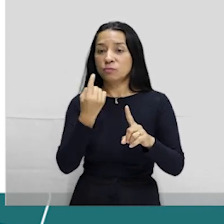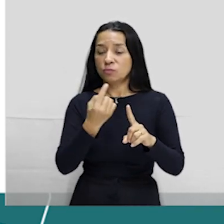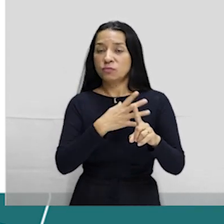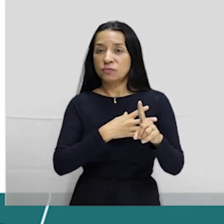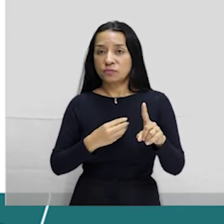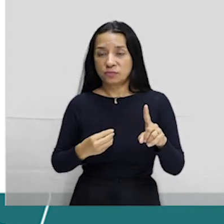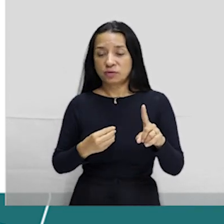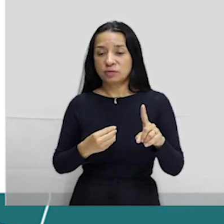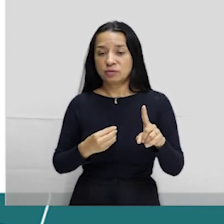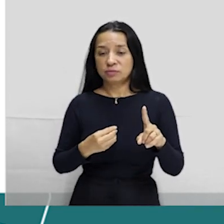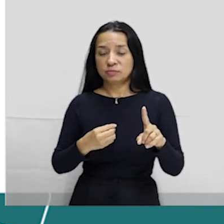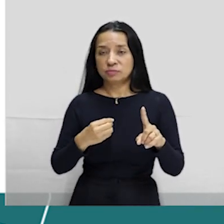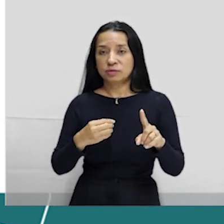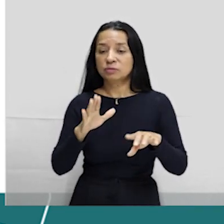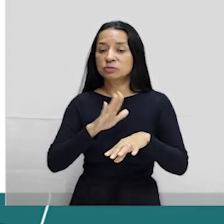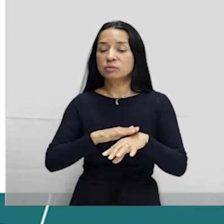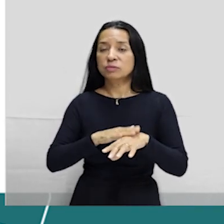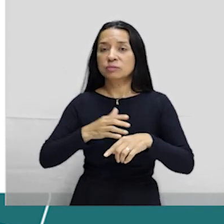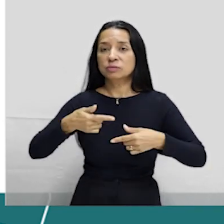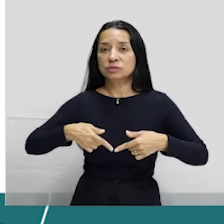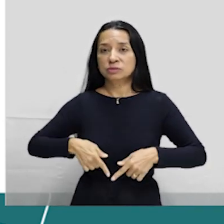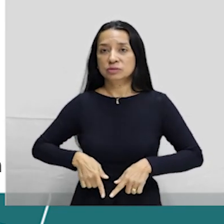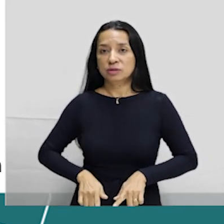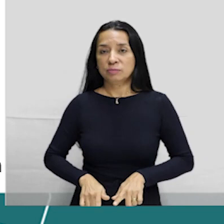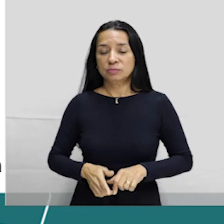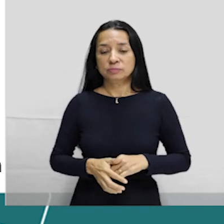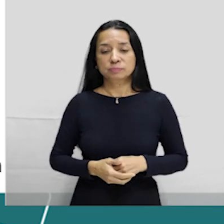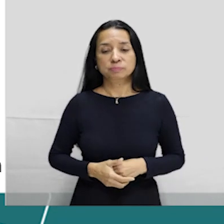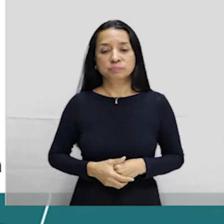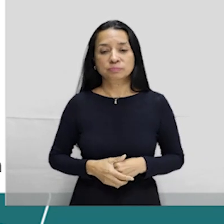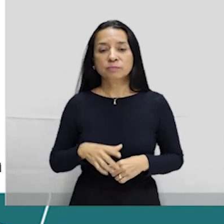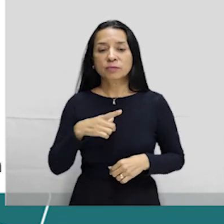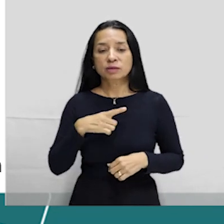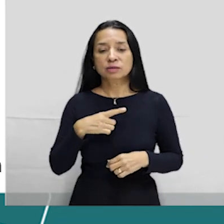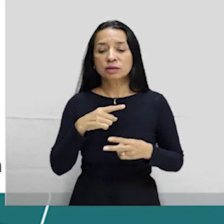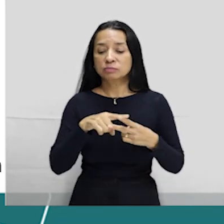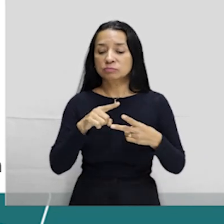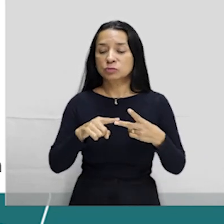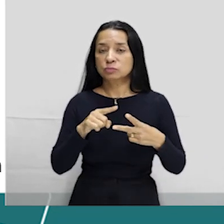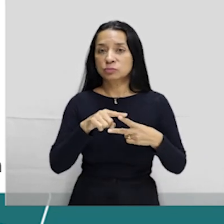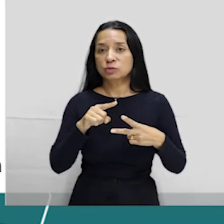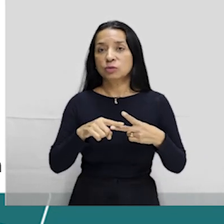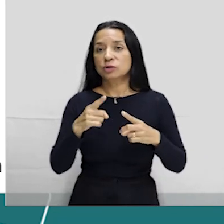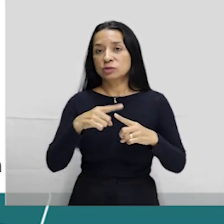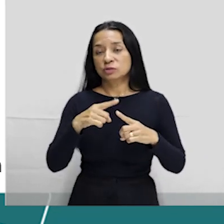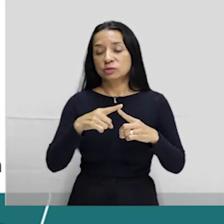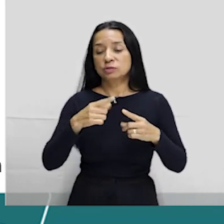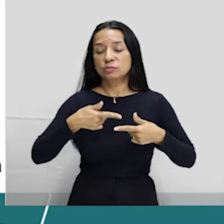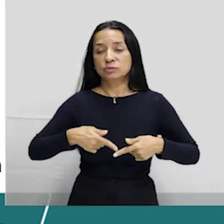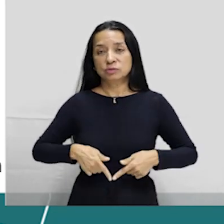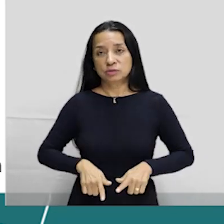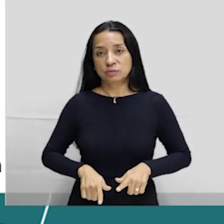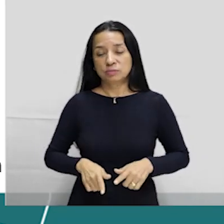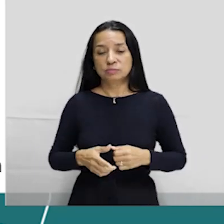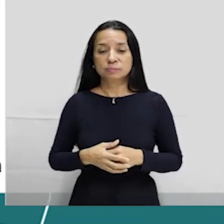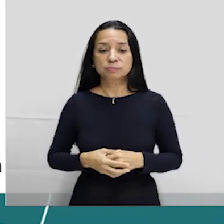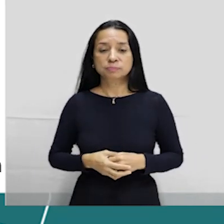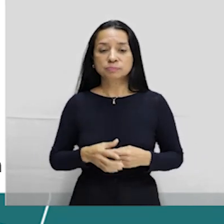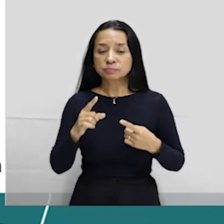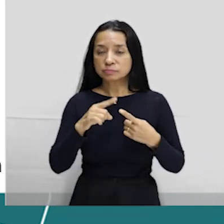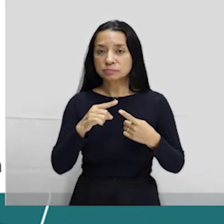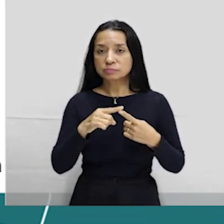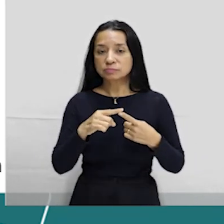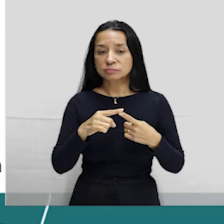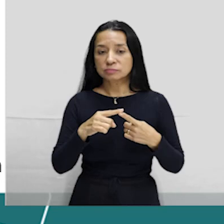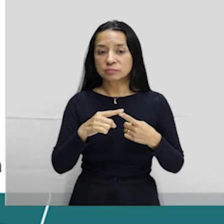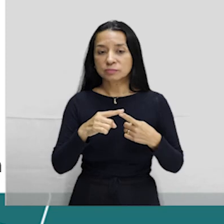gente chama de gêmeos, tá? Agora, eu tenho dois tipos de gêmeos, como eu já mencionei para vocês. Nós